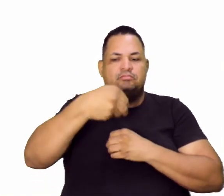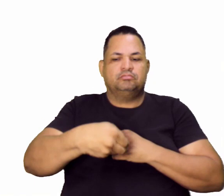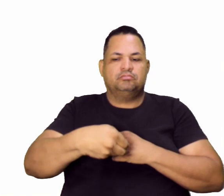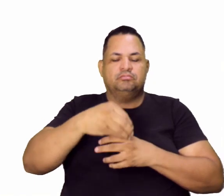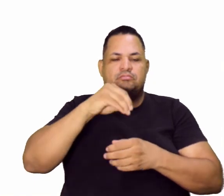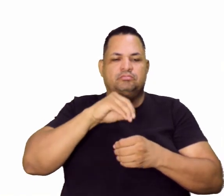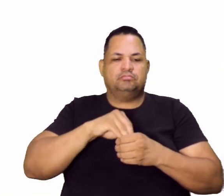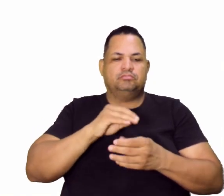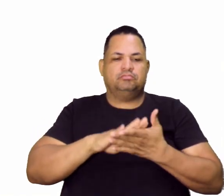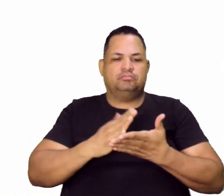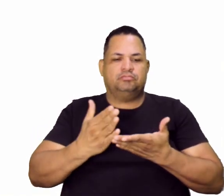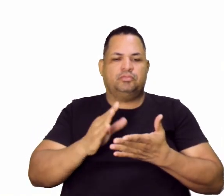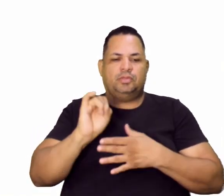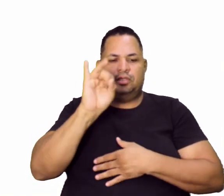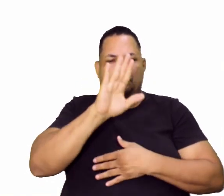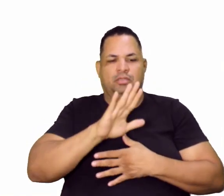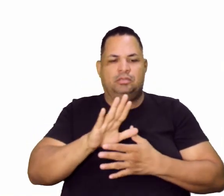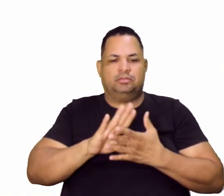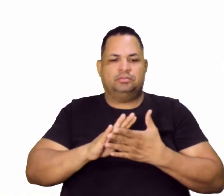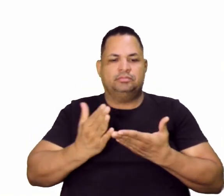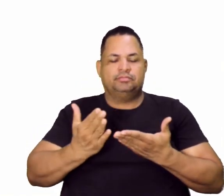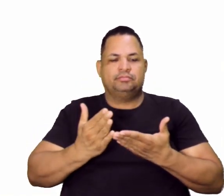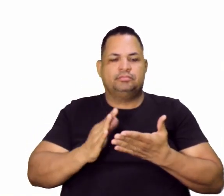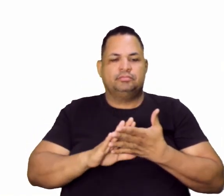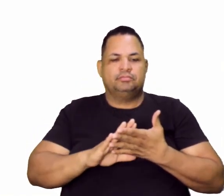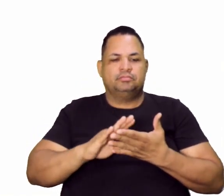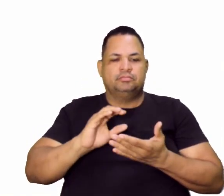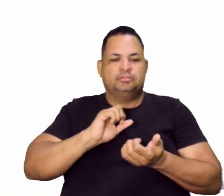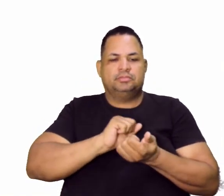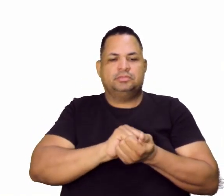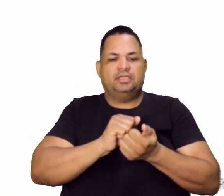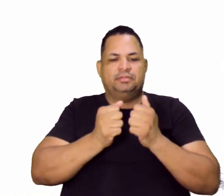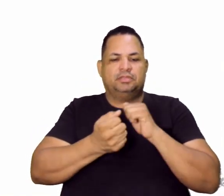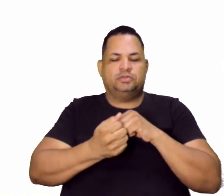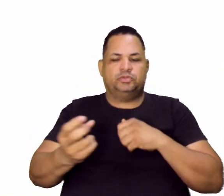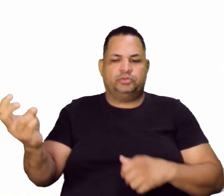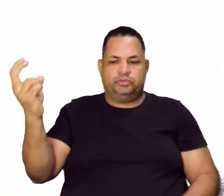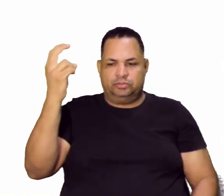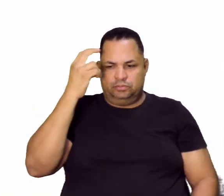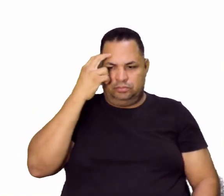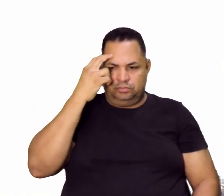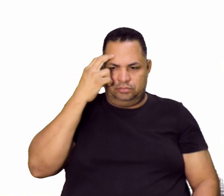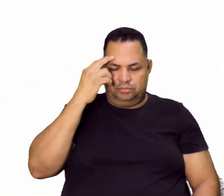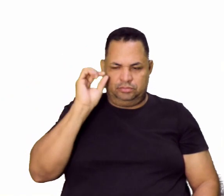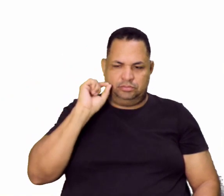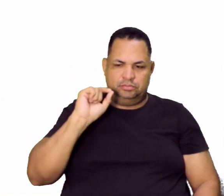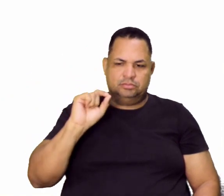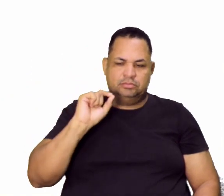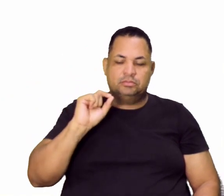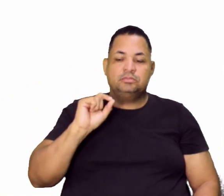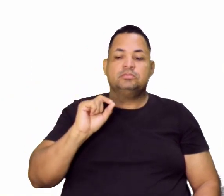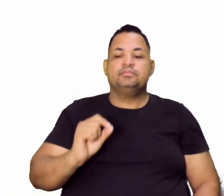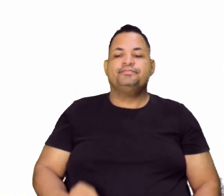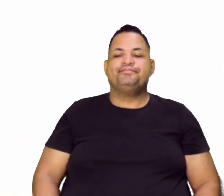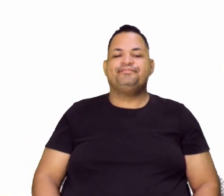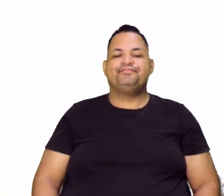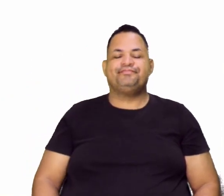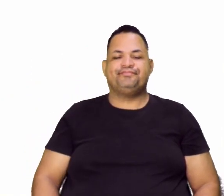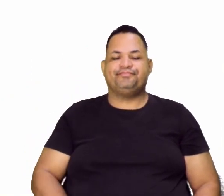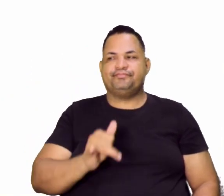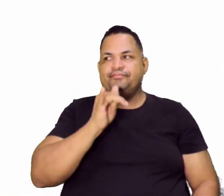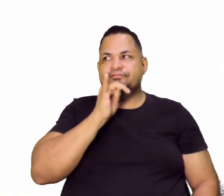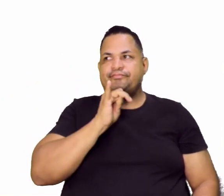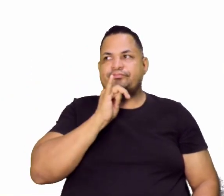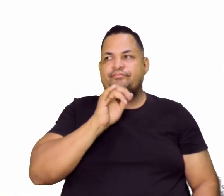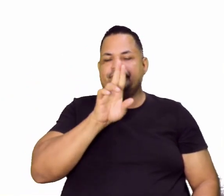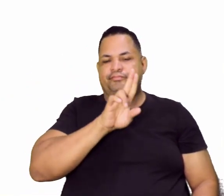externos da imagem e convenções culturais. Que quero dizer o quê, professora, essas convenções culturais? Por exemplo, se